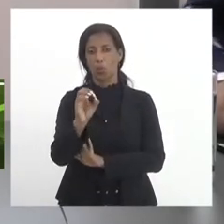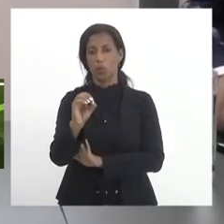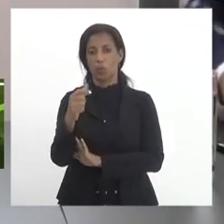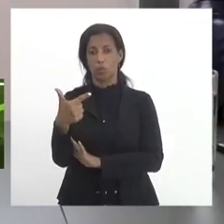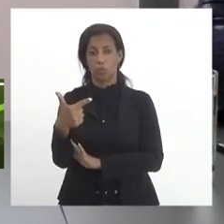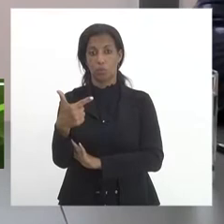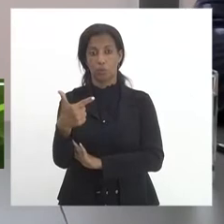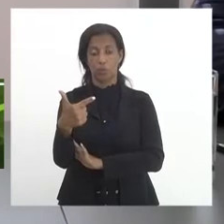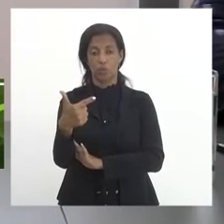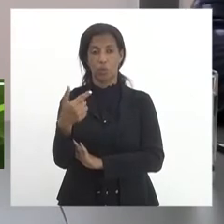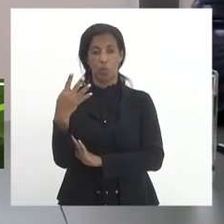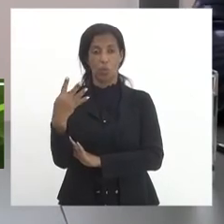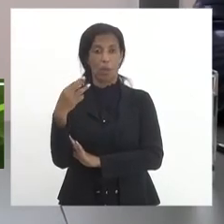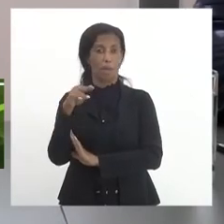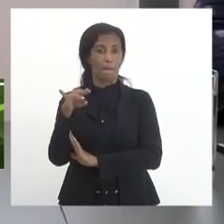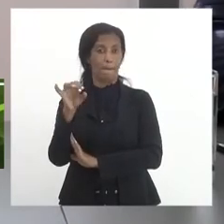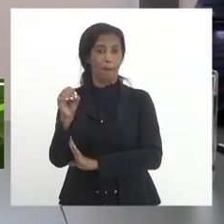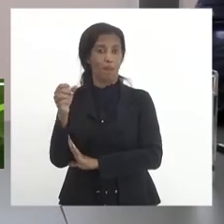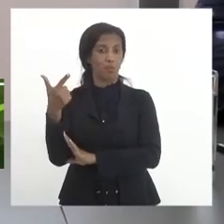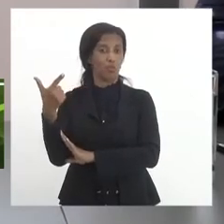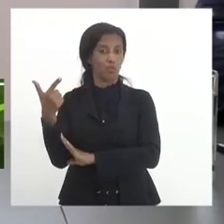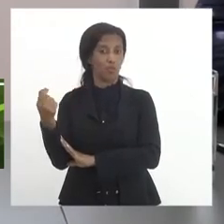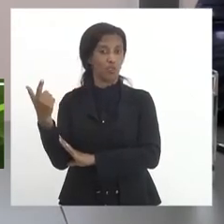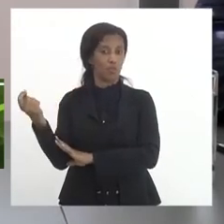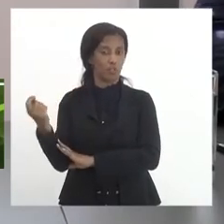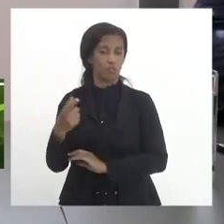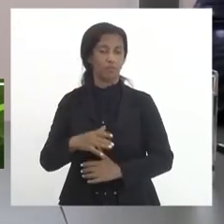8802, de 4 de maio de 2020.